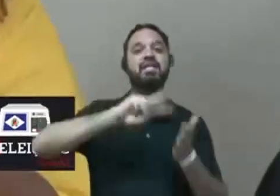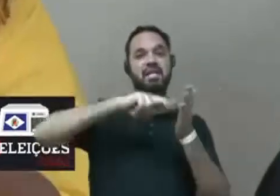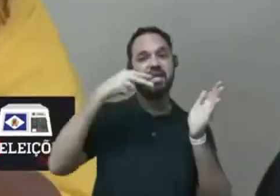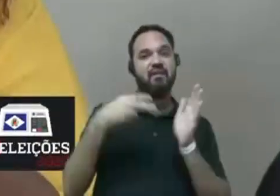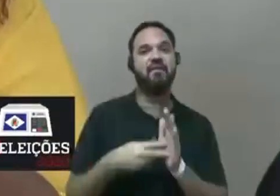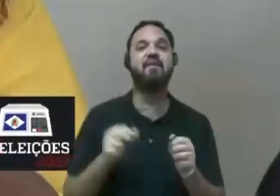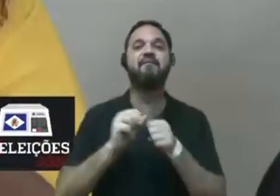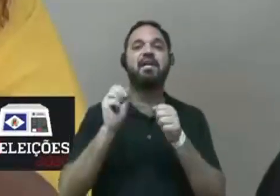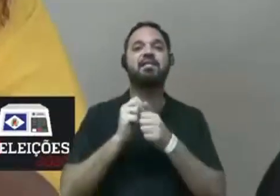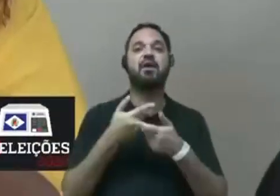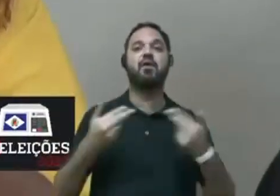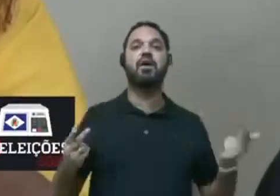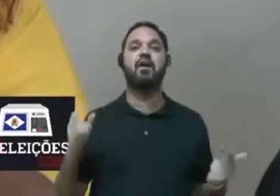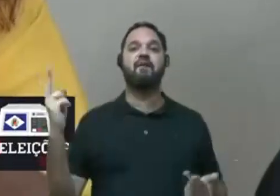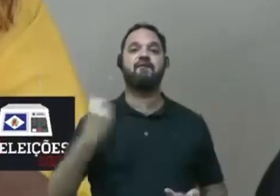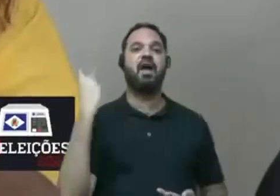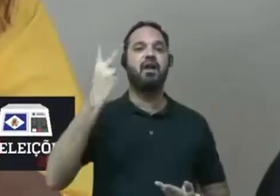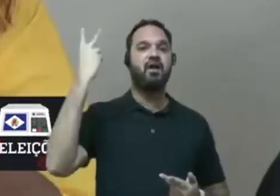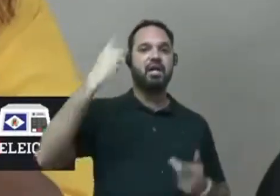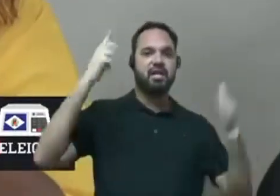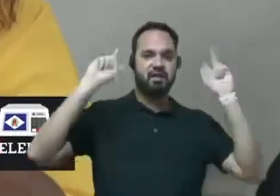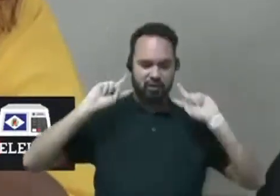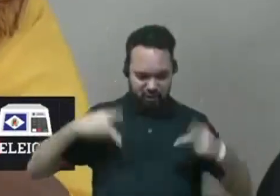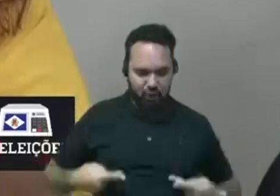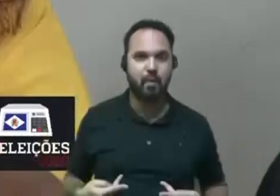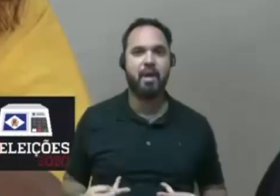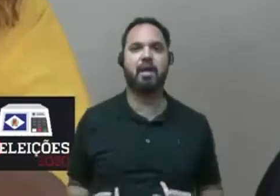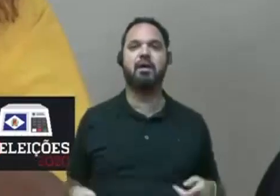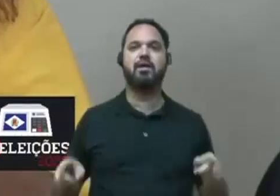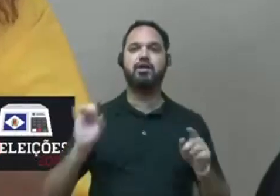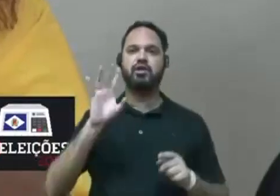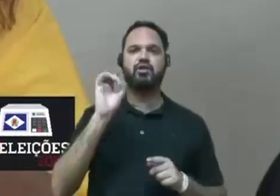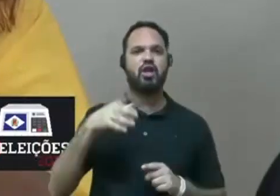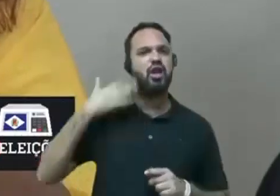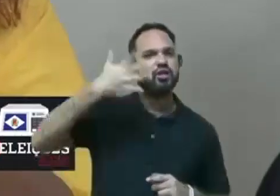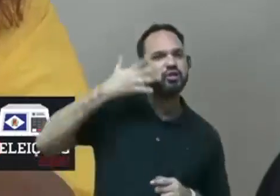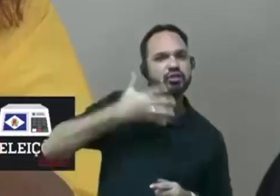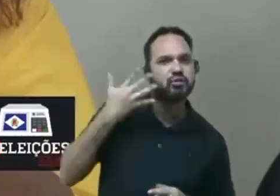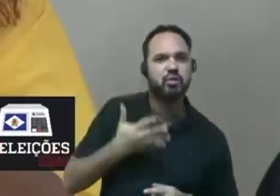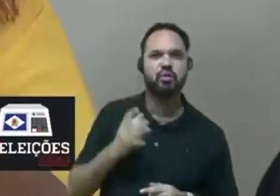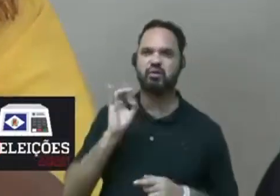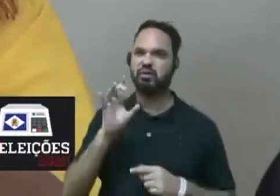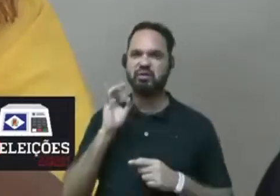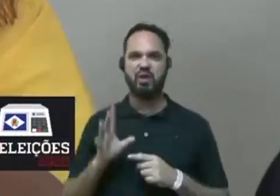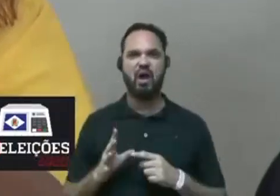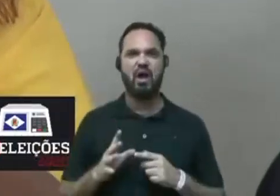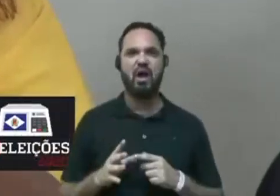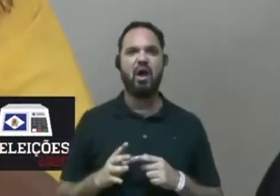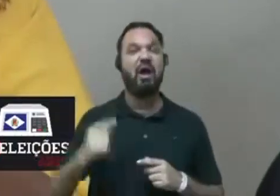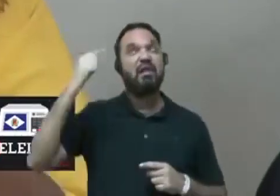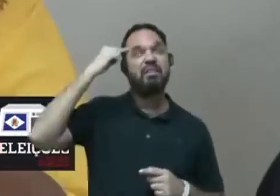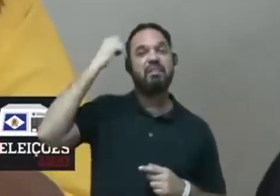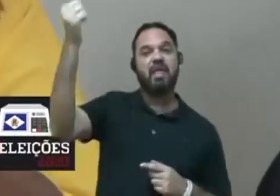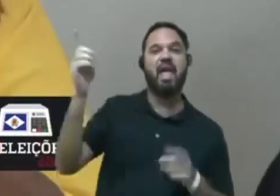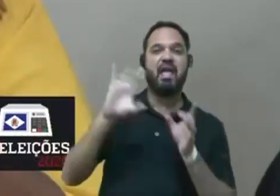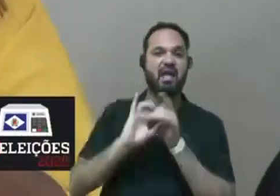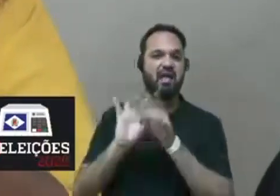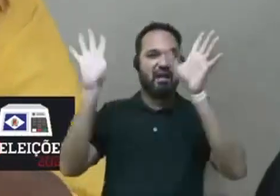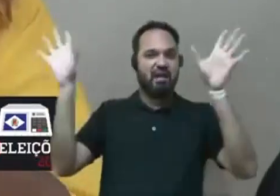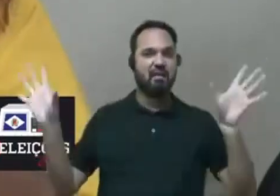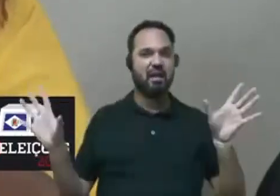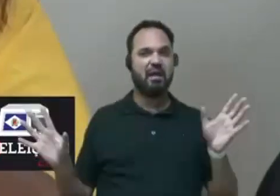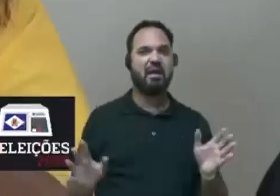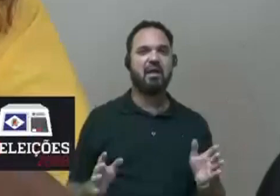realmente fazer alguma coisa que valoriza o ser humano e não valoriza o sol discurso só as ideias